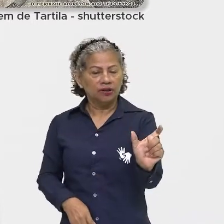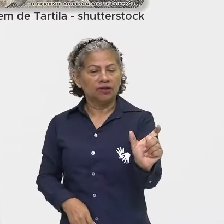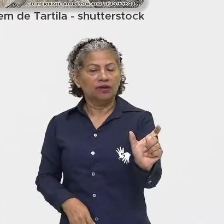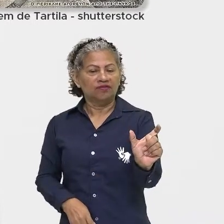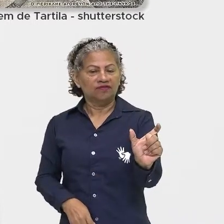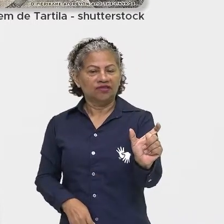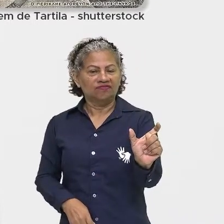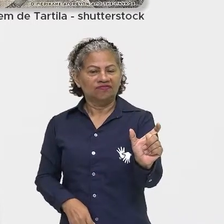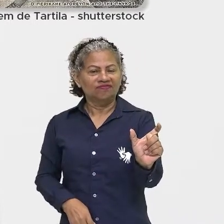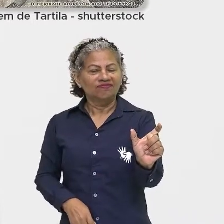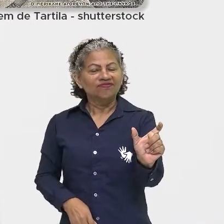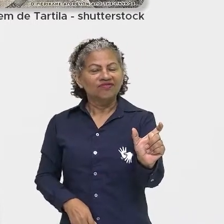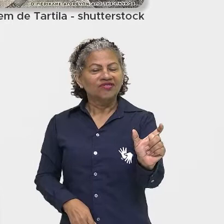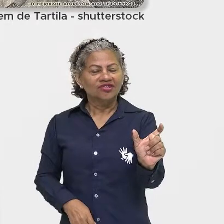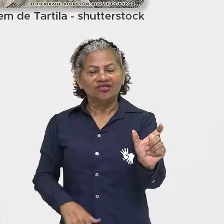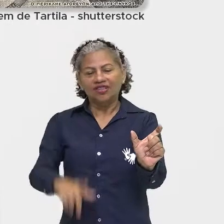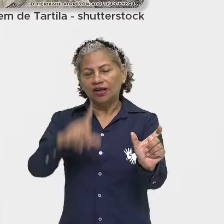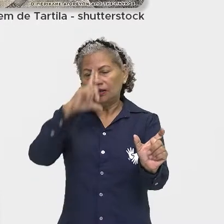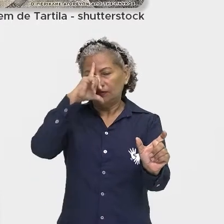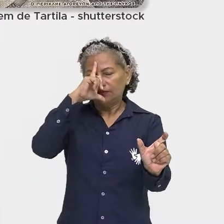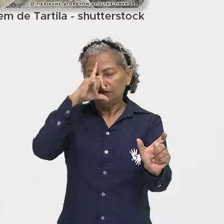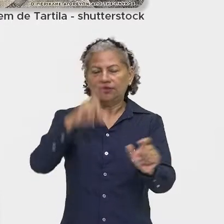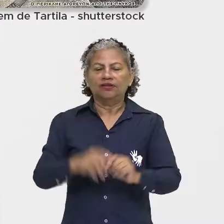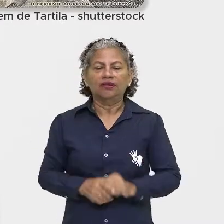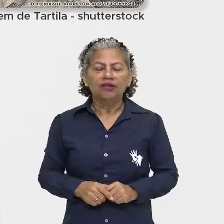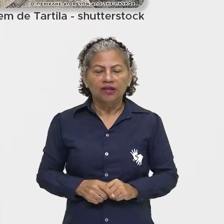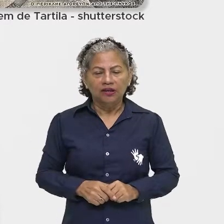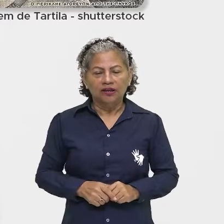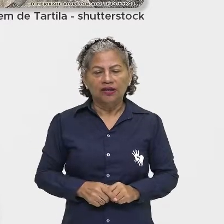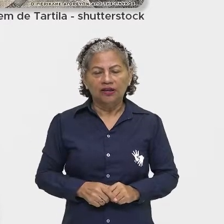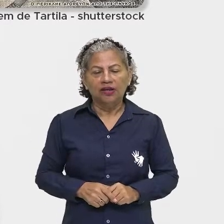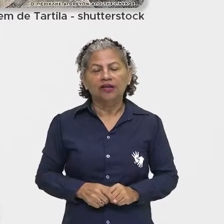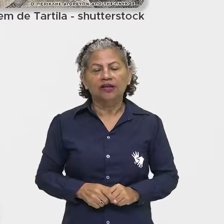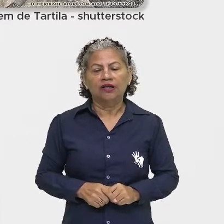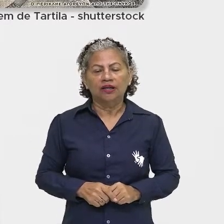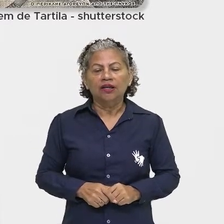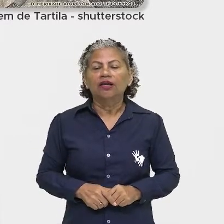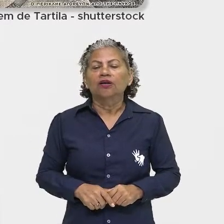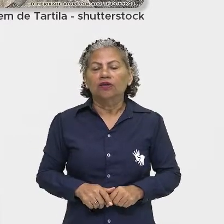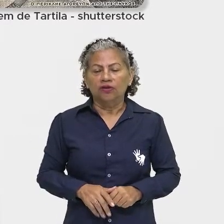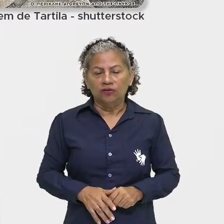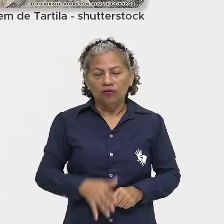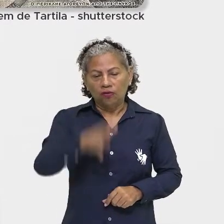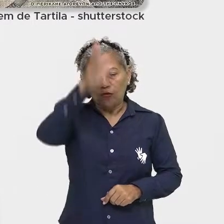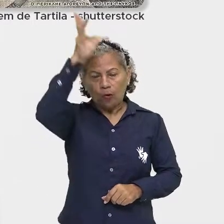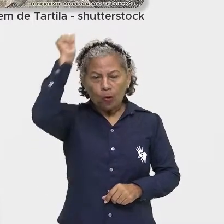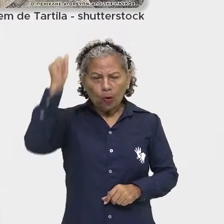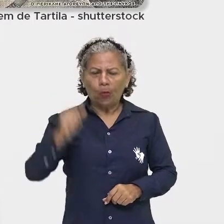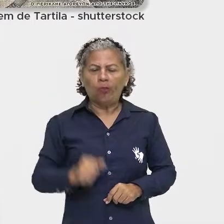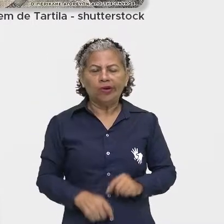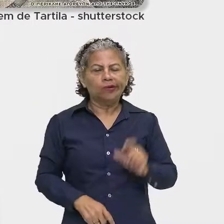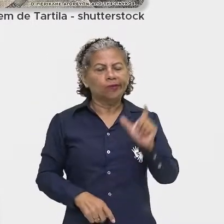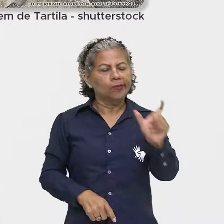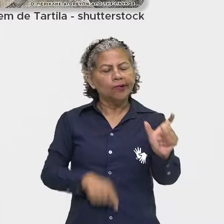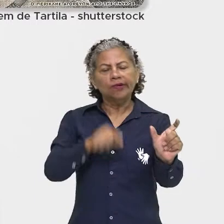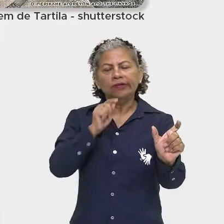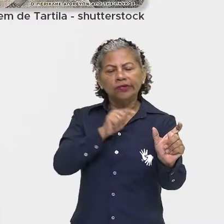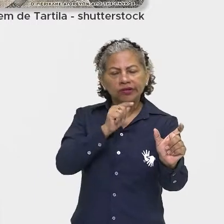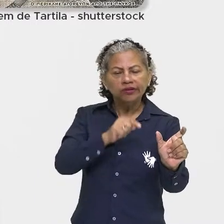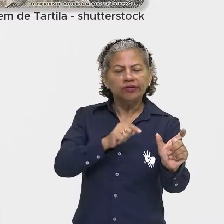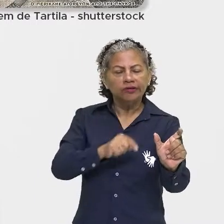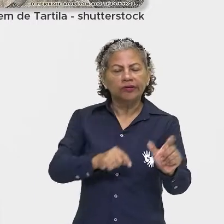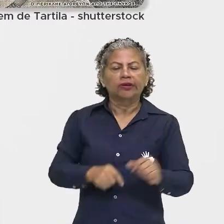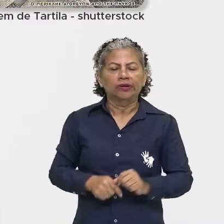cidade. Em Roma, essa palavra era usada para definir a situação política e os direitos e deveres de